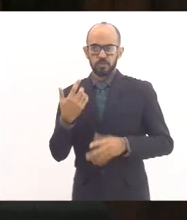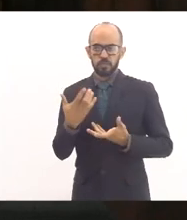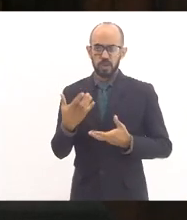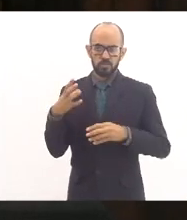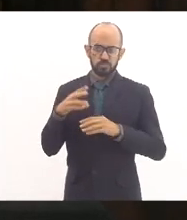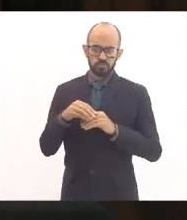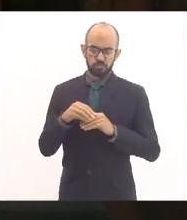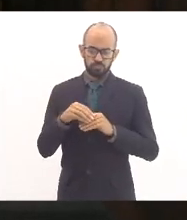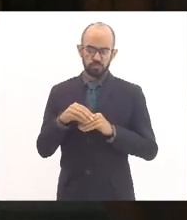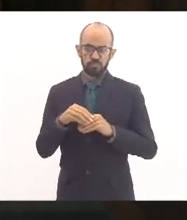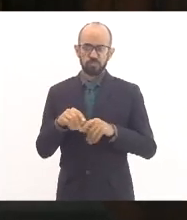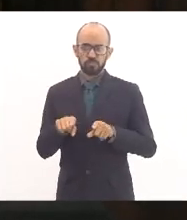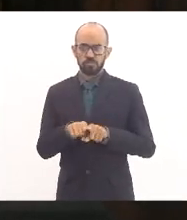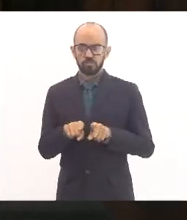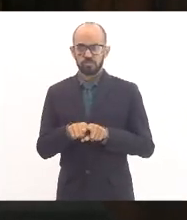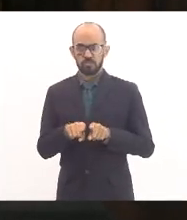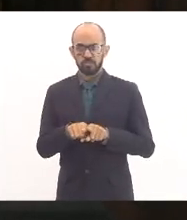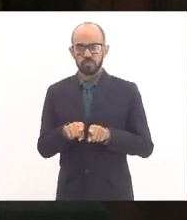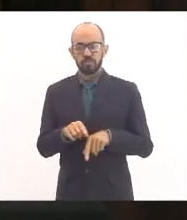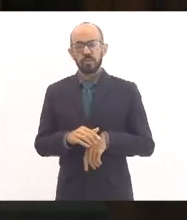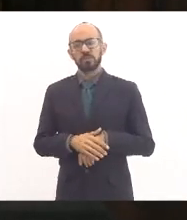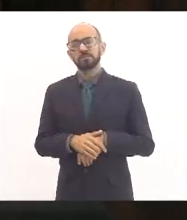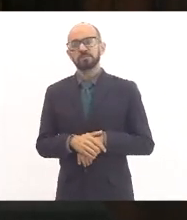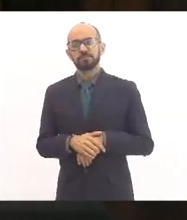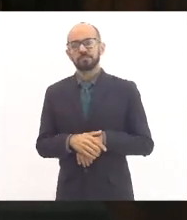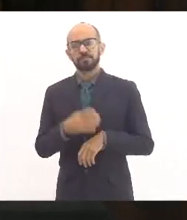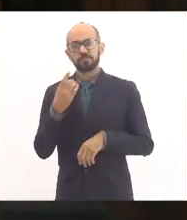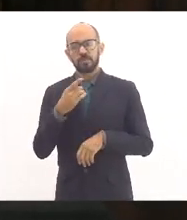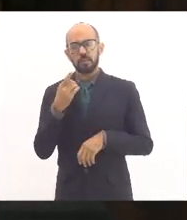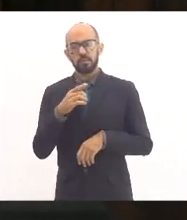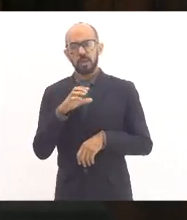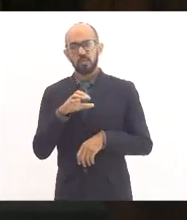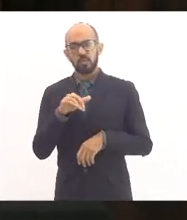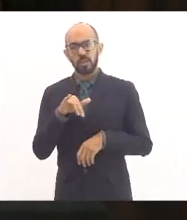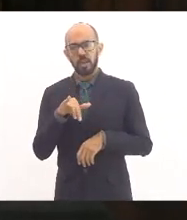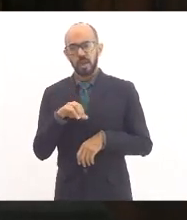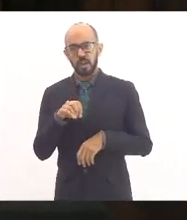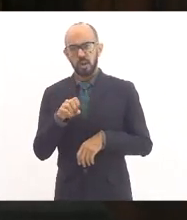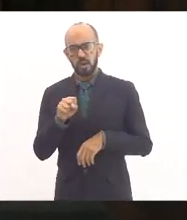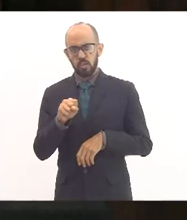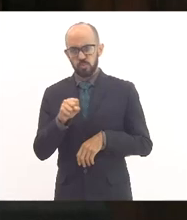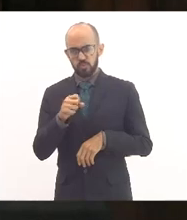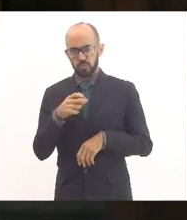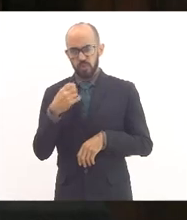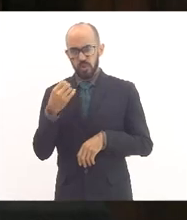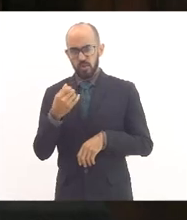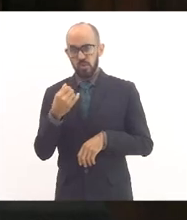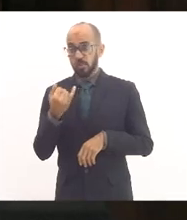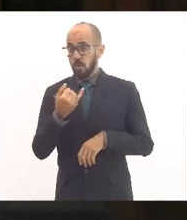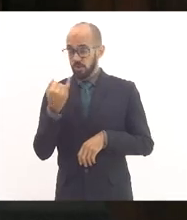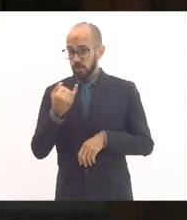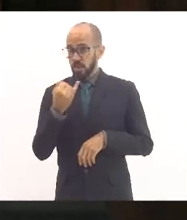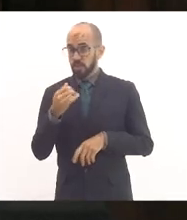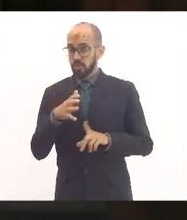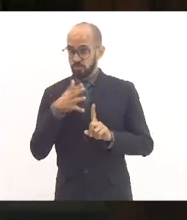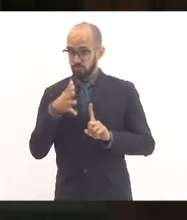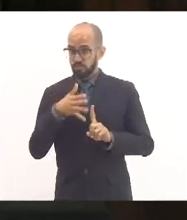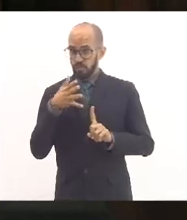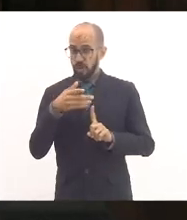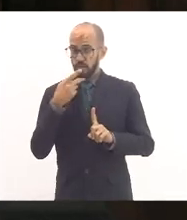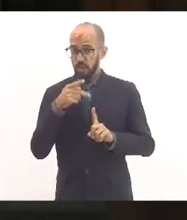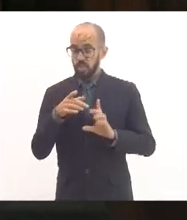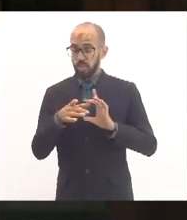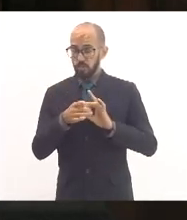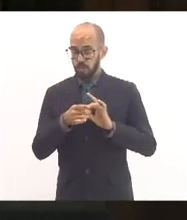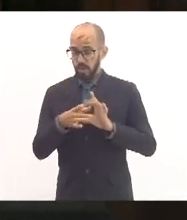breve é o deputado Carlos Augusto foi muito feliz quando ele falou em democracia